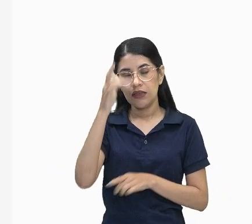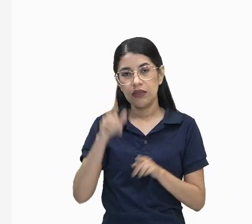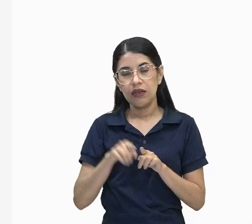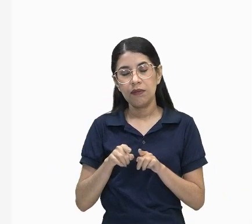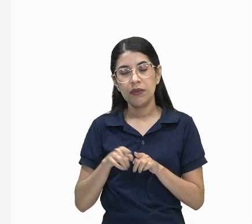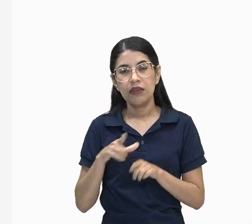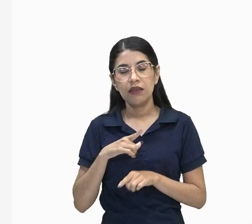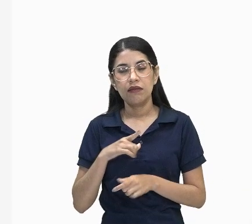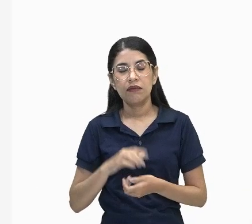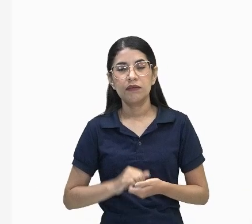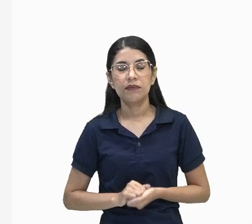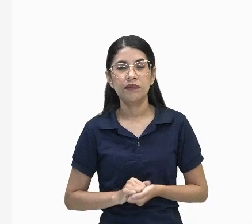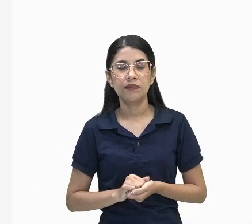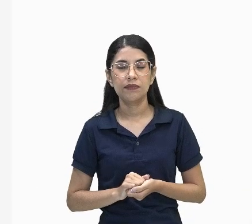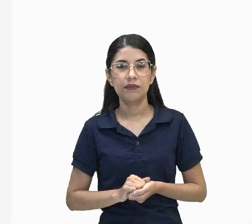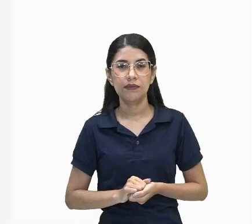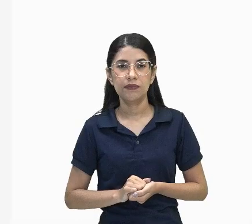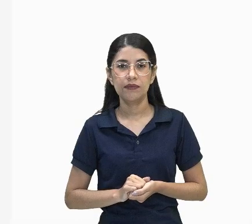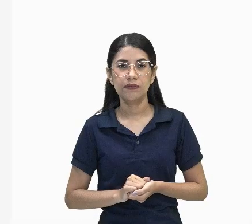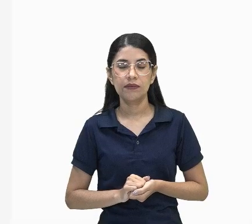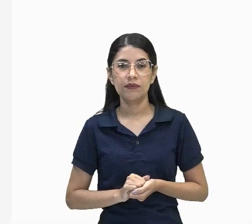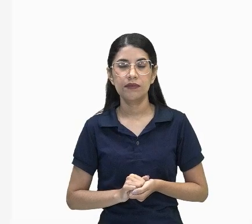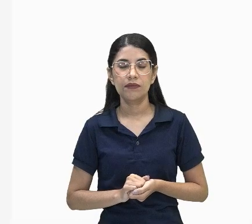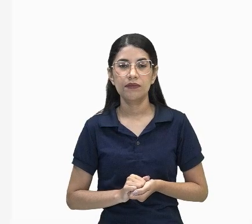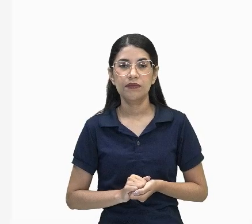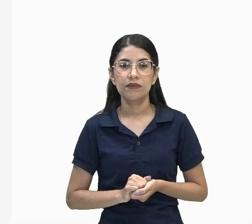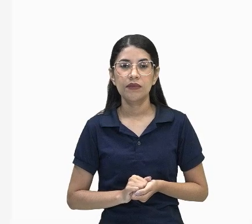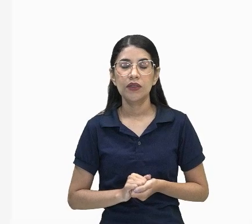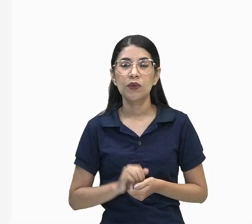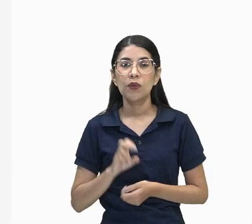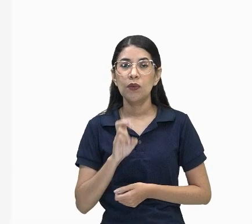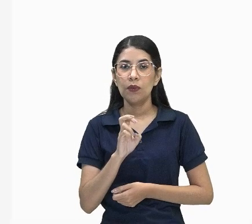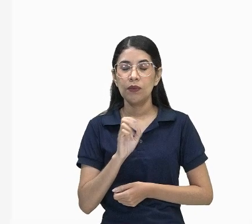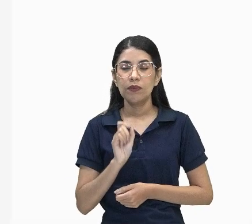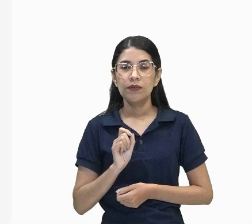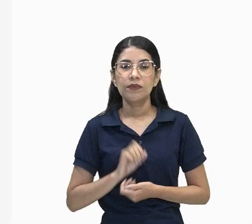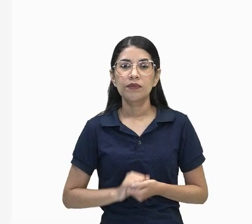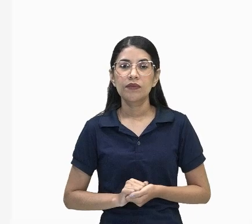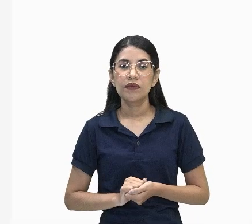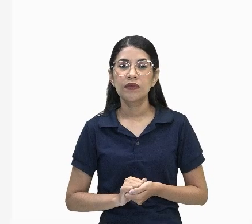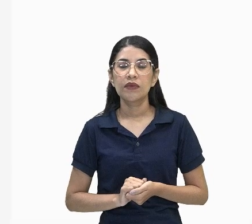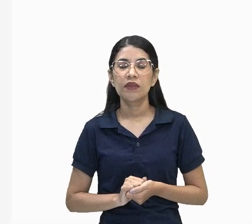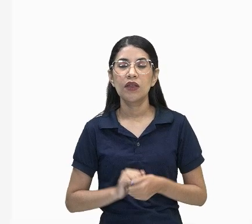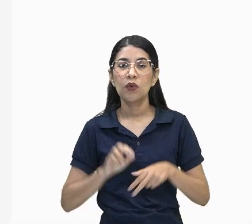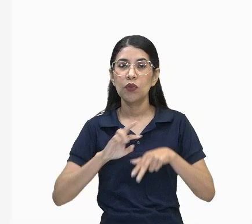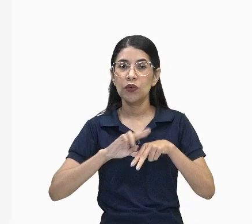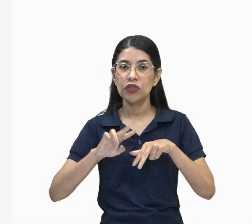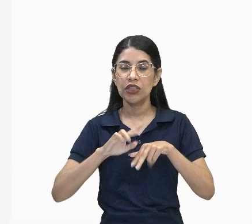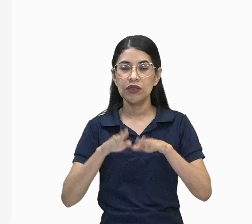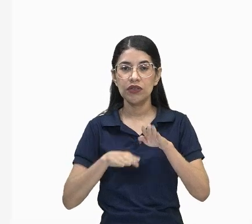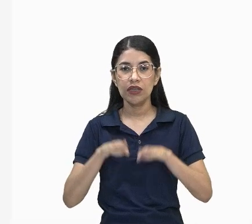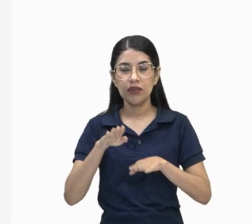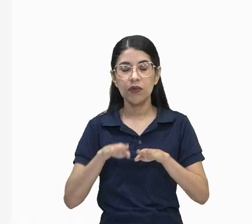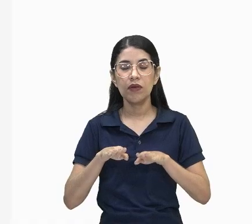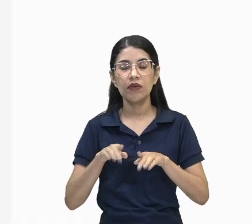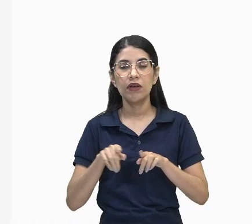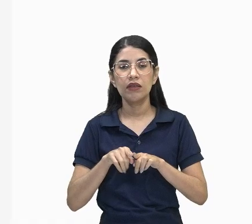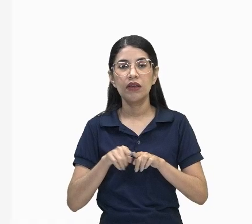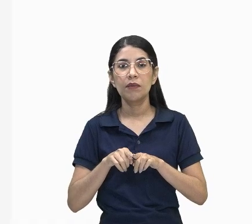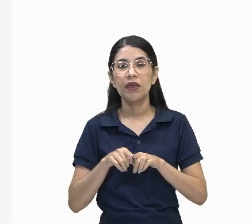também. Então, por quinto ponto, nós temos aí a desigualdade de gênero e papel da